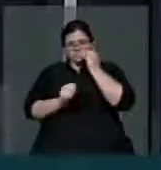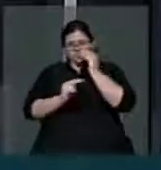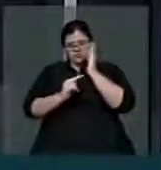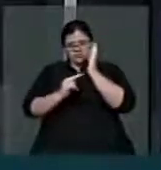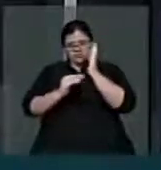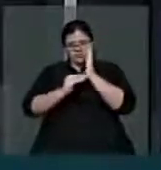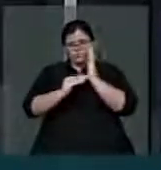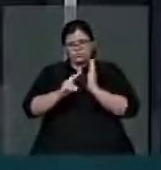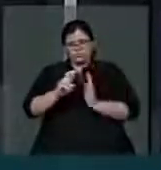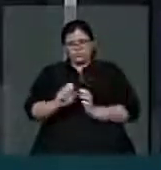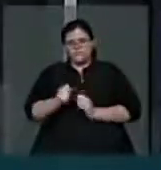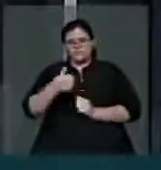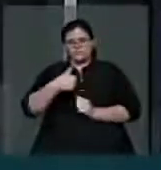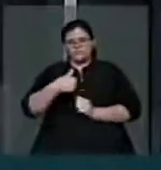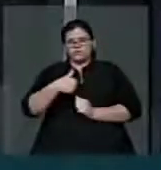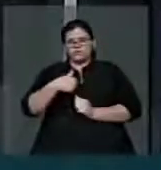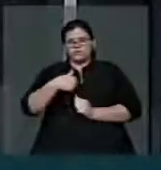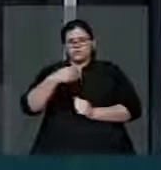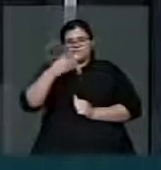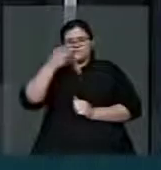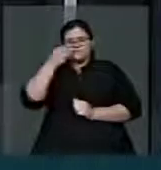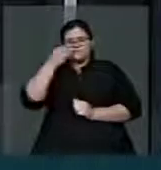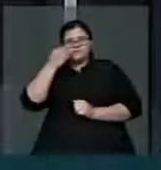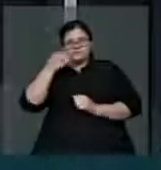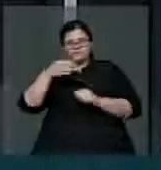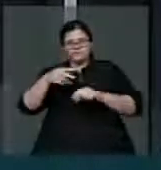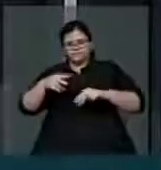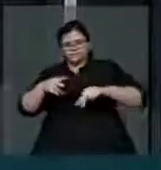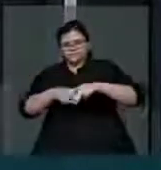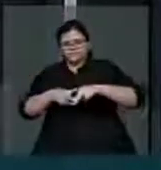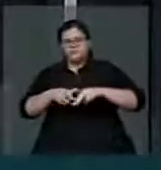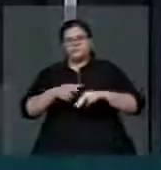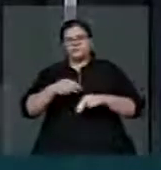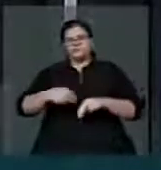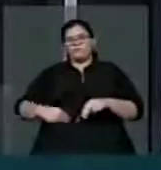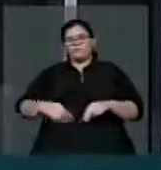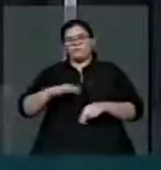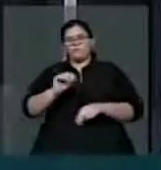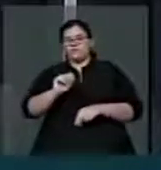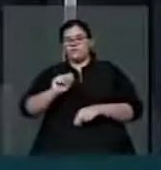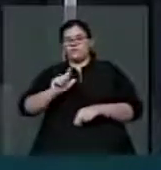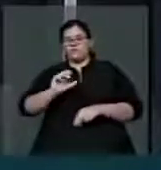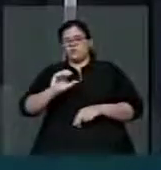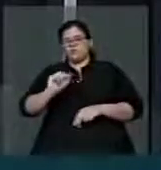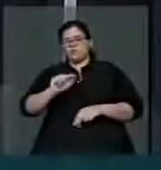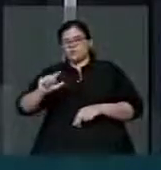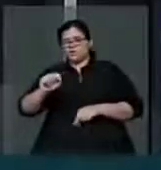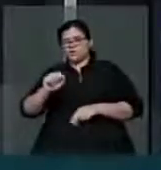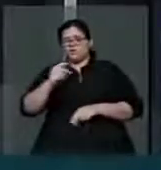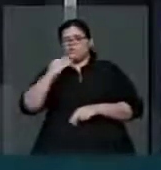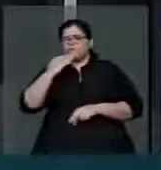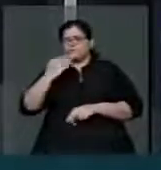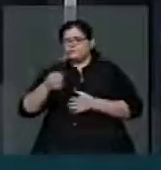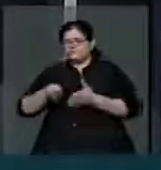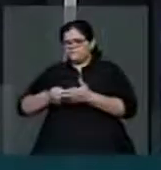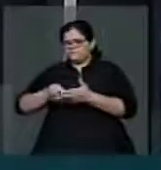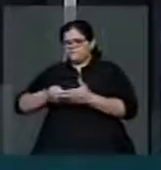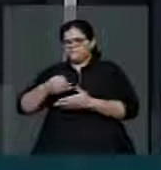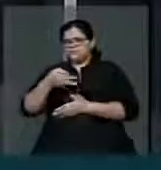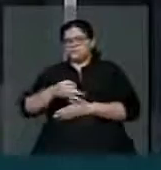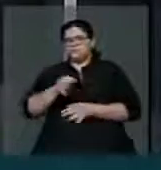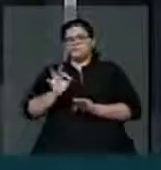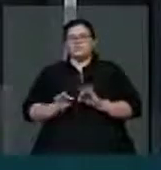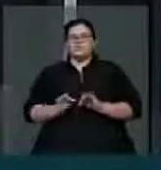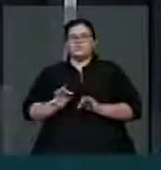do CNJ, o ministro Falcão, fez intervenção pessoal para garantir o julgamento, porque justiça